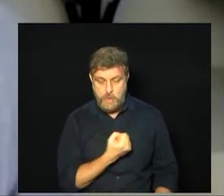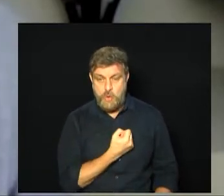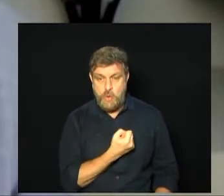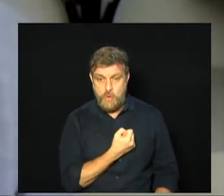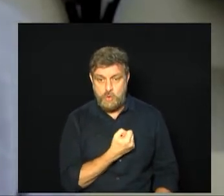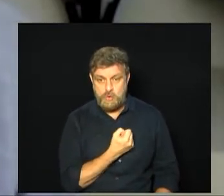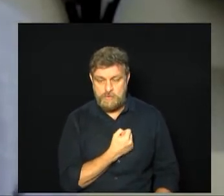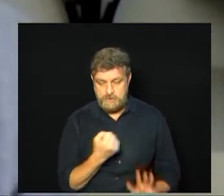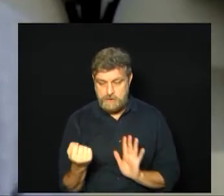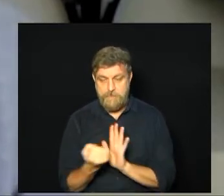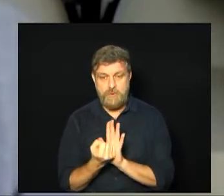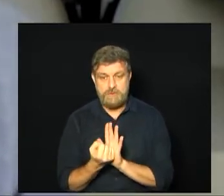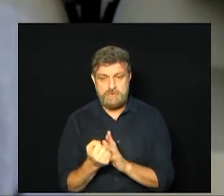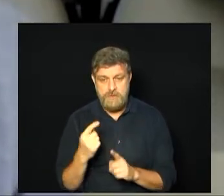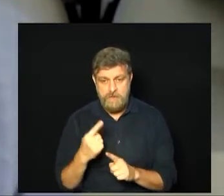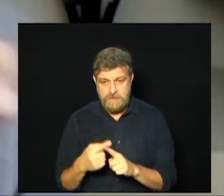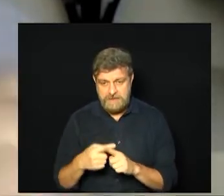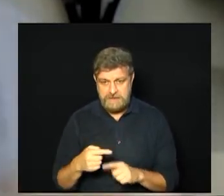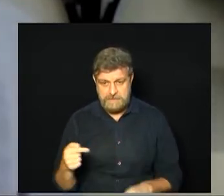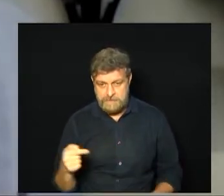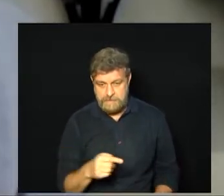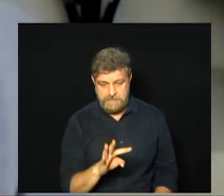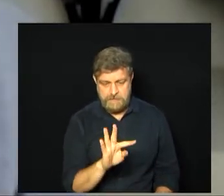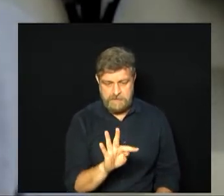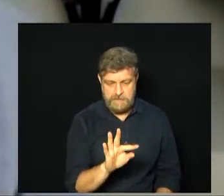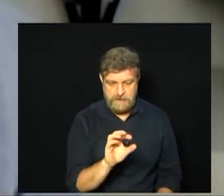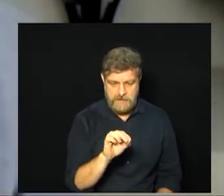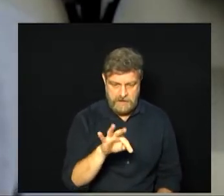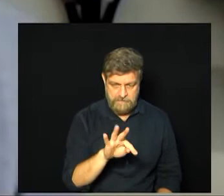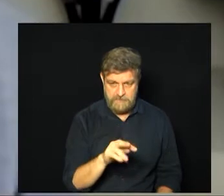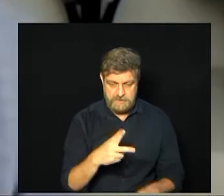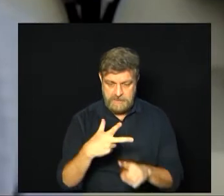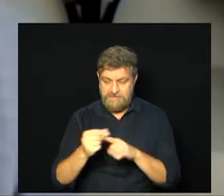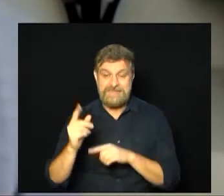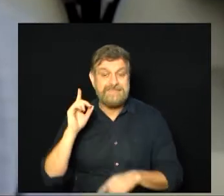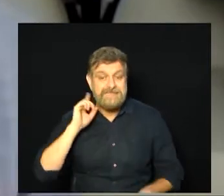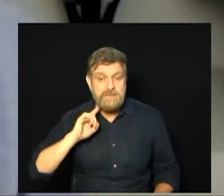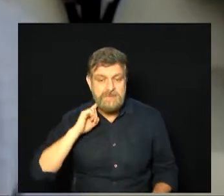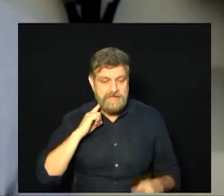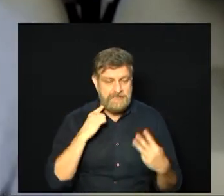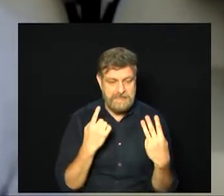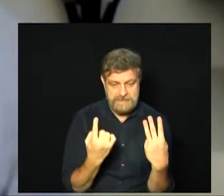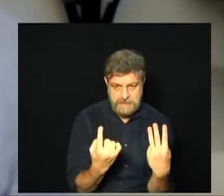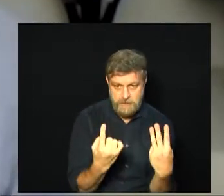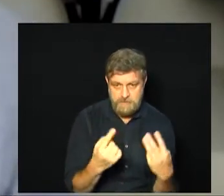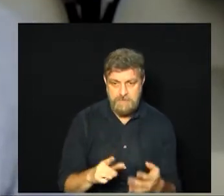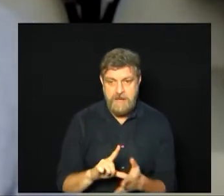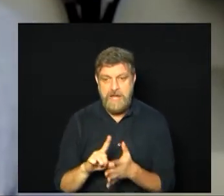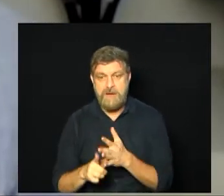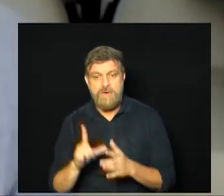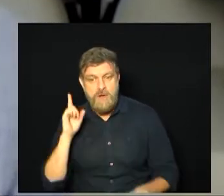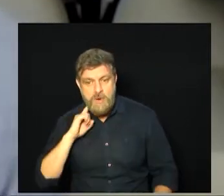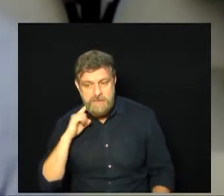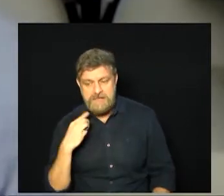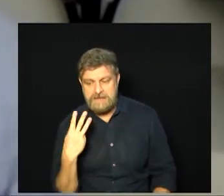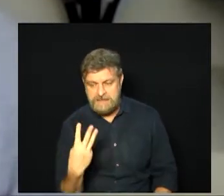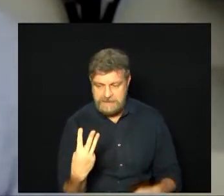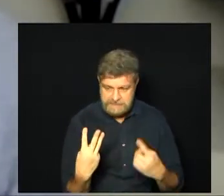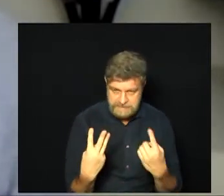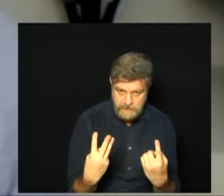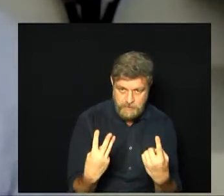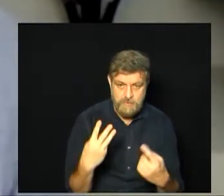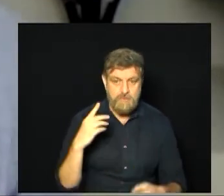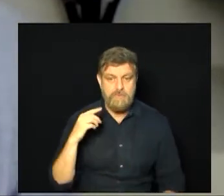average, porque a Fonte ganhou do Minas de 3-1 em Campinas e o Minas ganhou também de 3-1 em